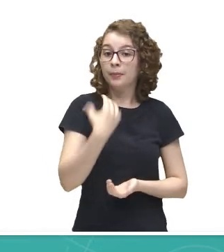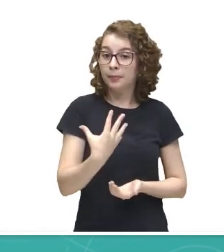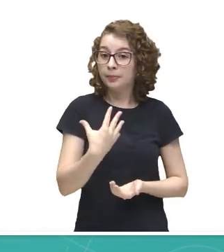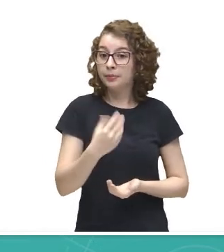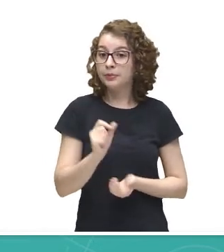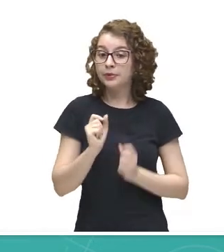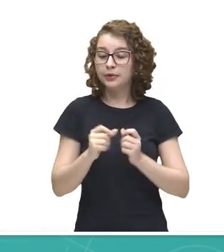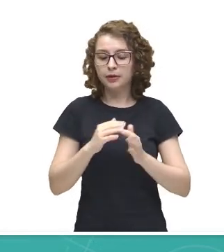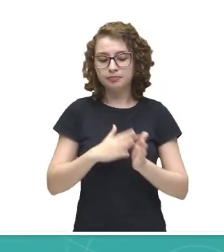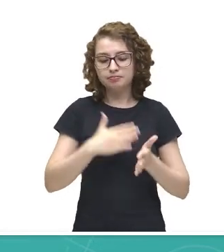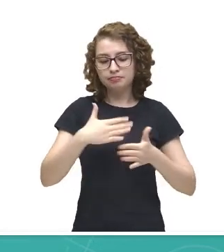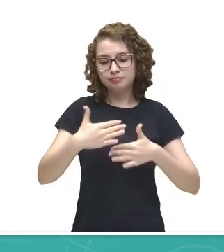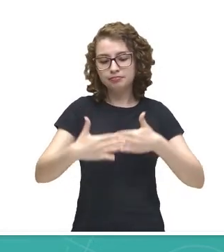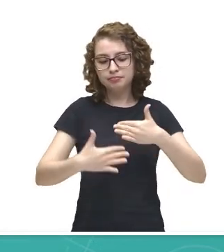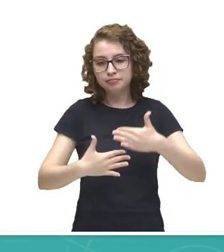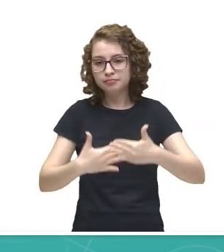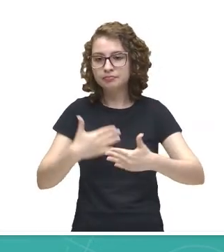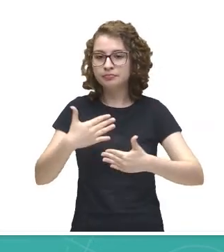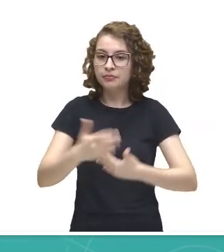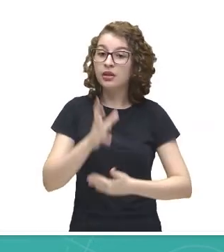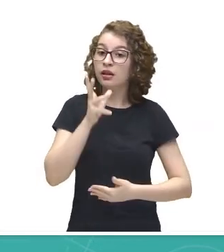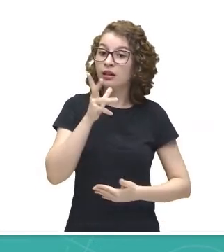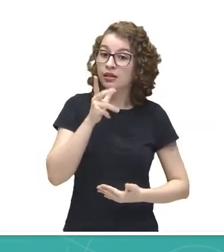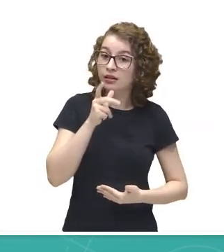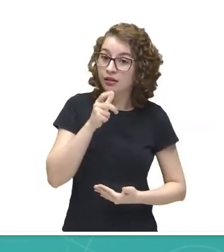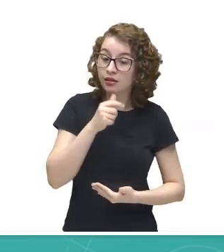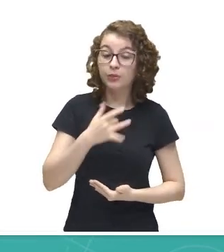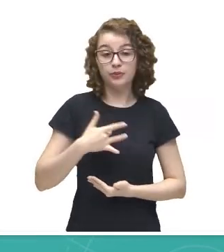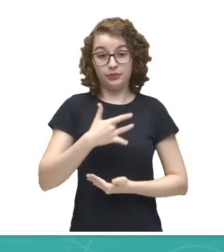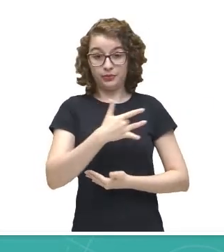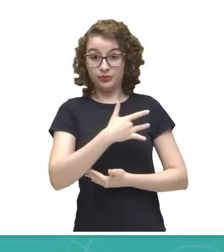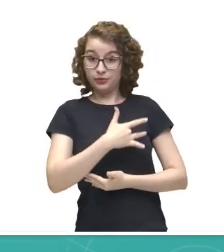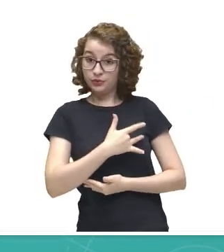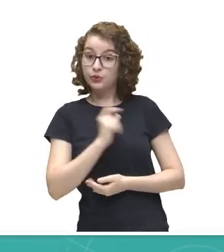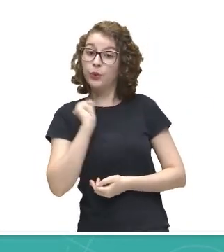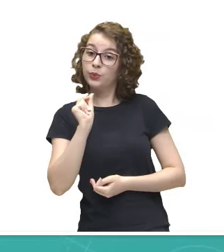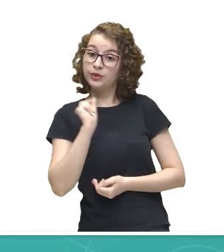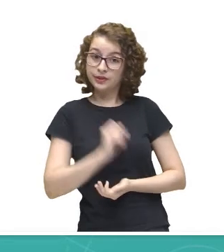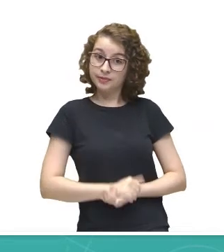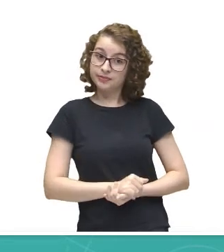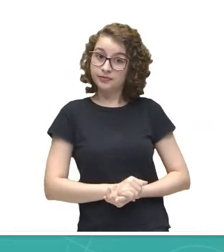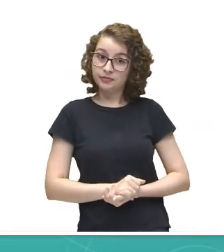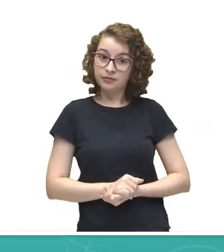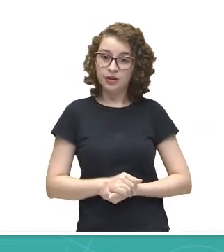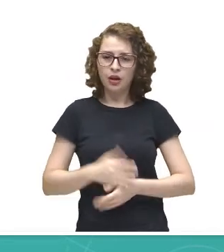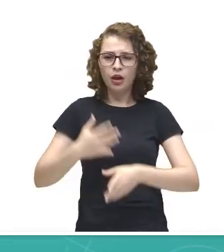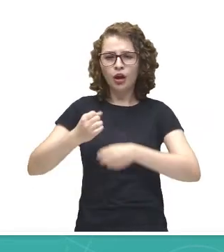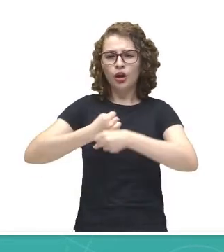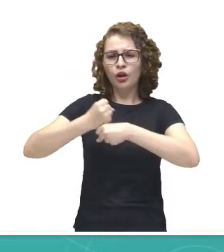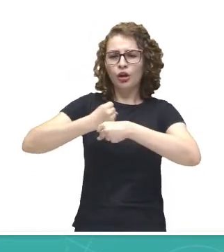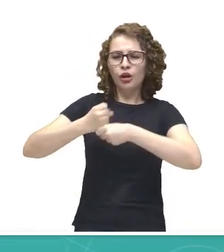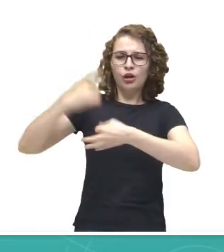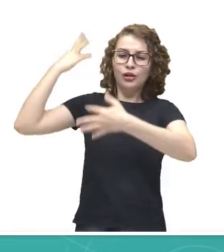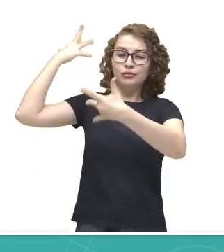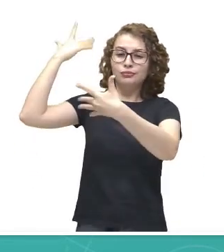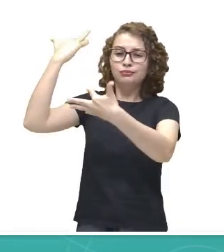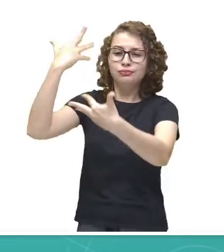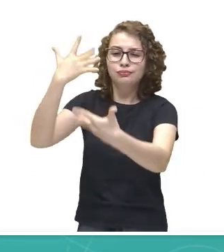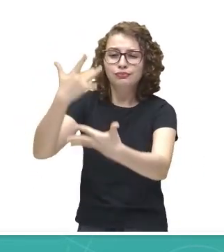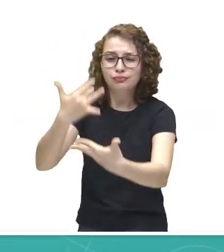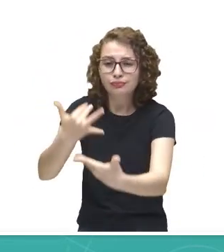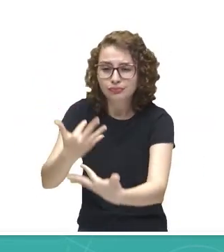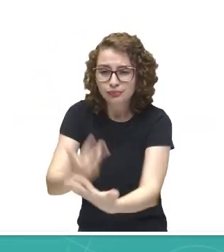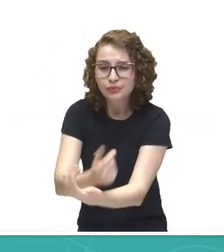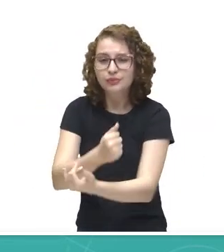mais gradual, lenta e com saúde, os benefícios são a maior longevidade, a redução